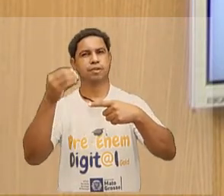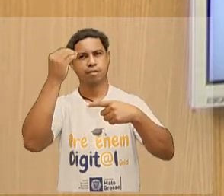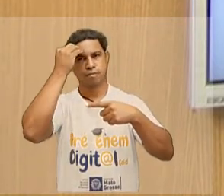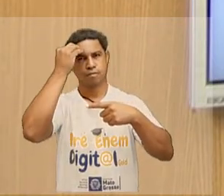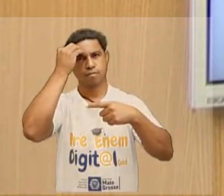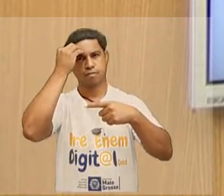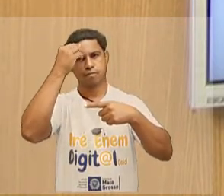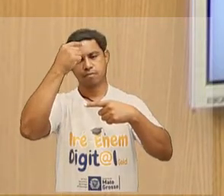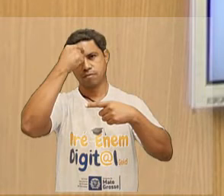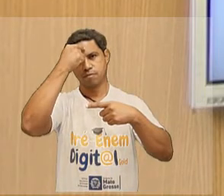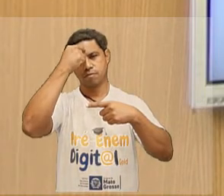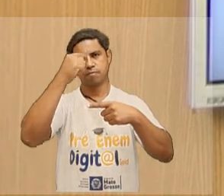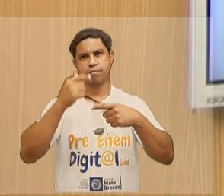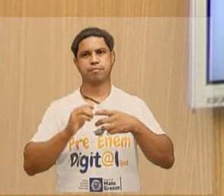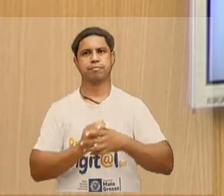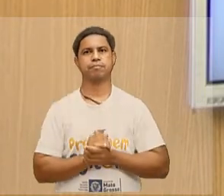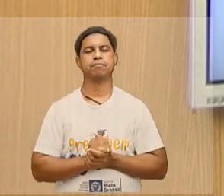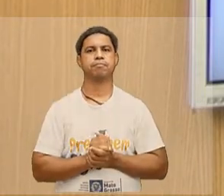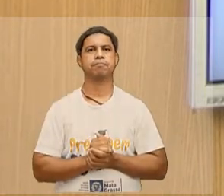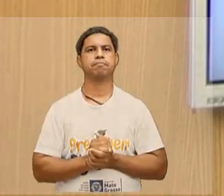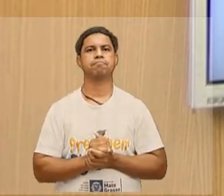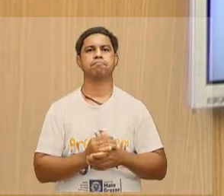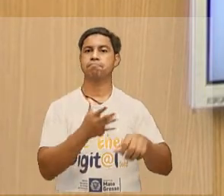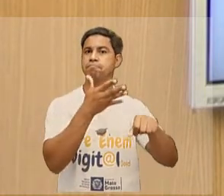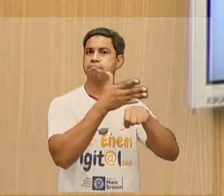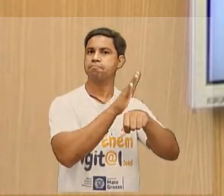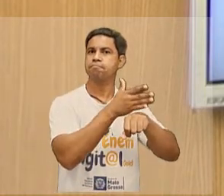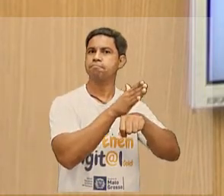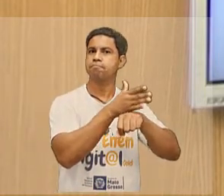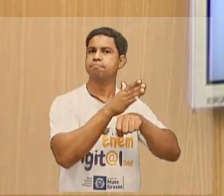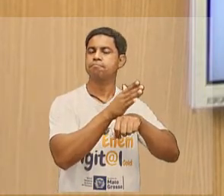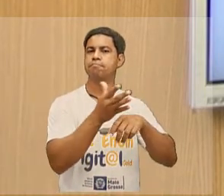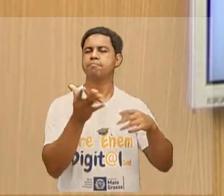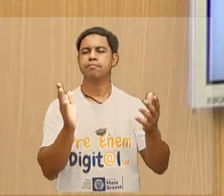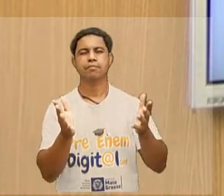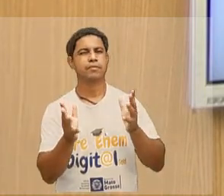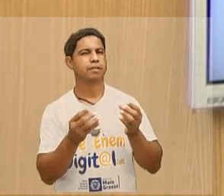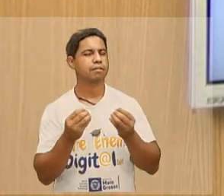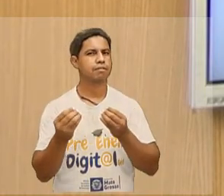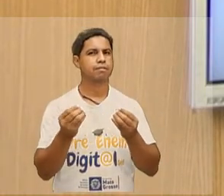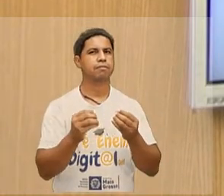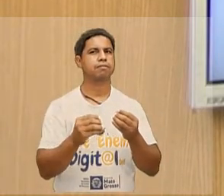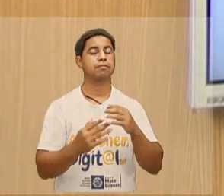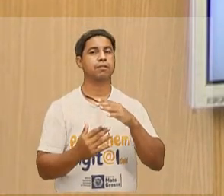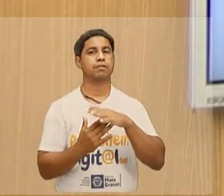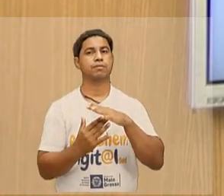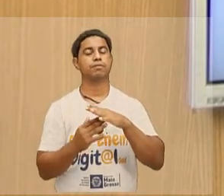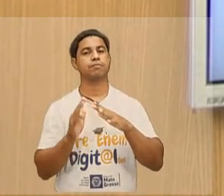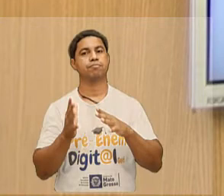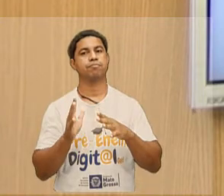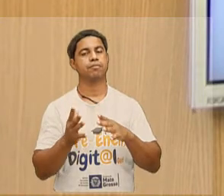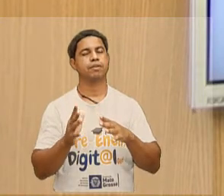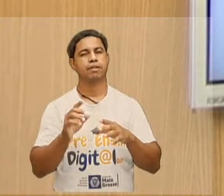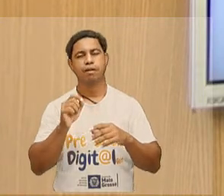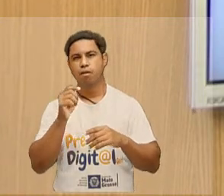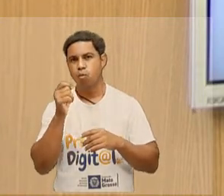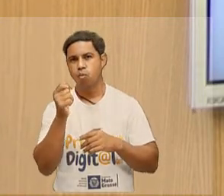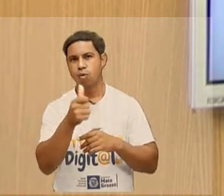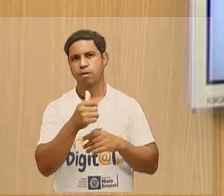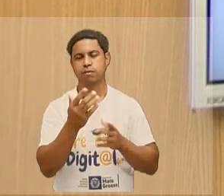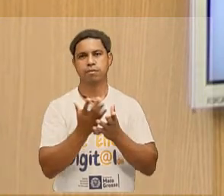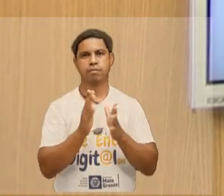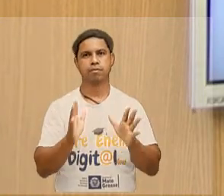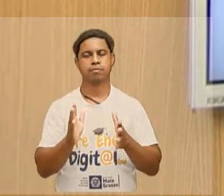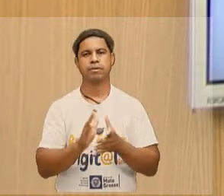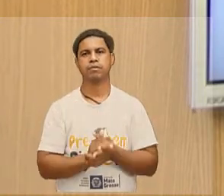pega a visão. Moçadinha, vamos ao exercício? Como o nosso tempo já está avançado, o DeBane já fez aqui,